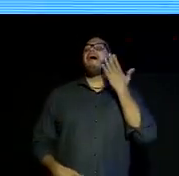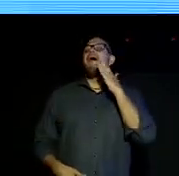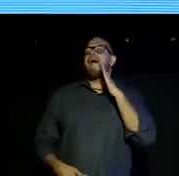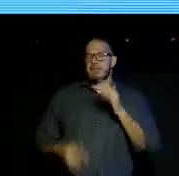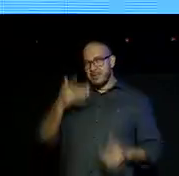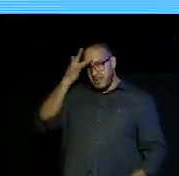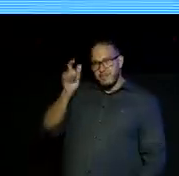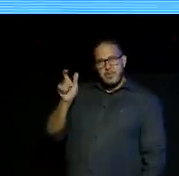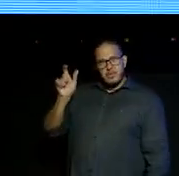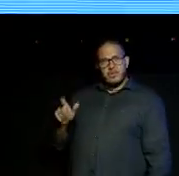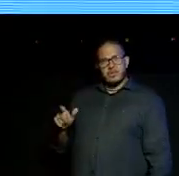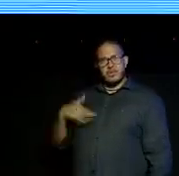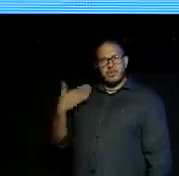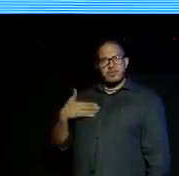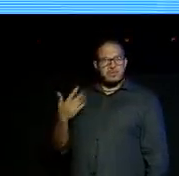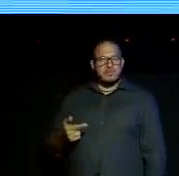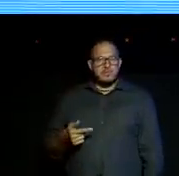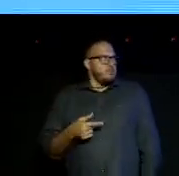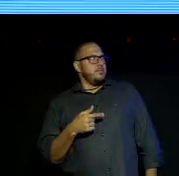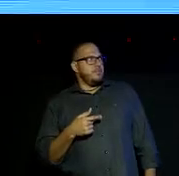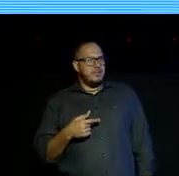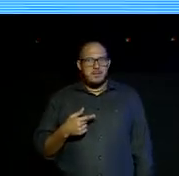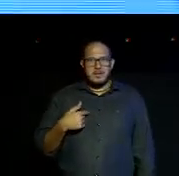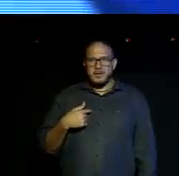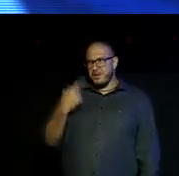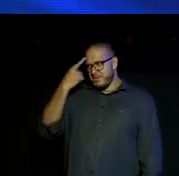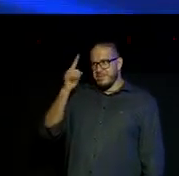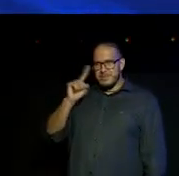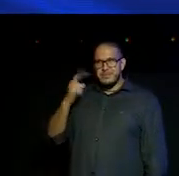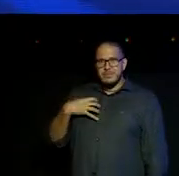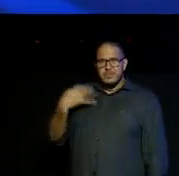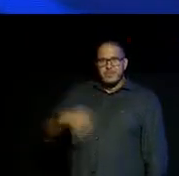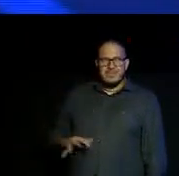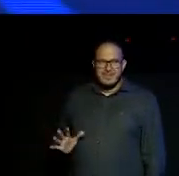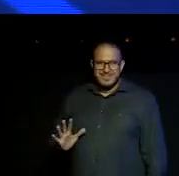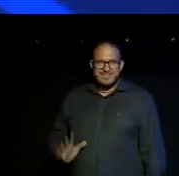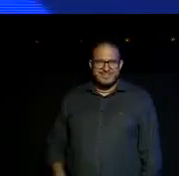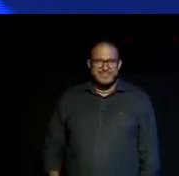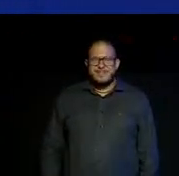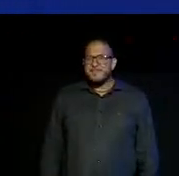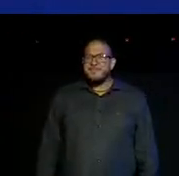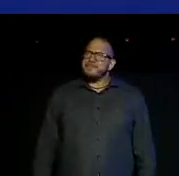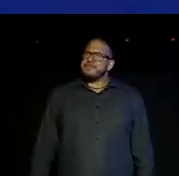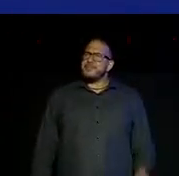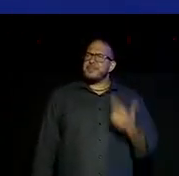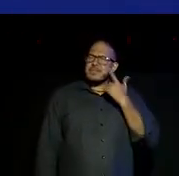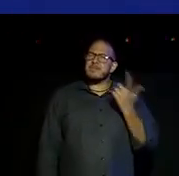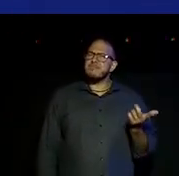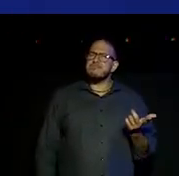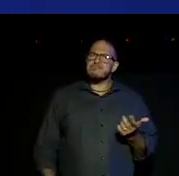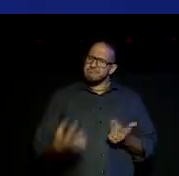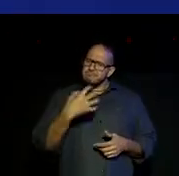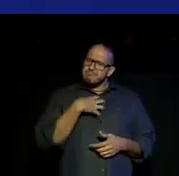estava do meu lado evidentemente levou um susto e achou que eu era louca e não estava totalmente desprovida de razão. Aí eu pensei,